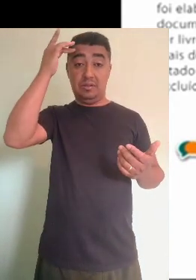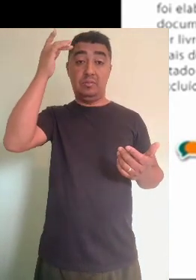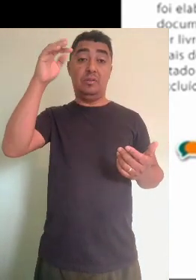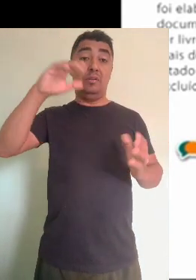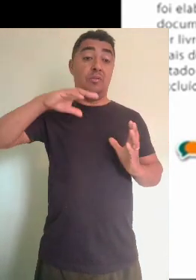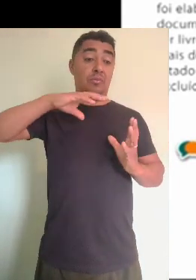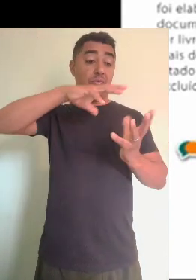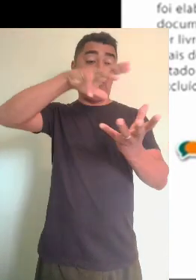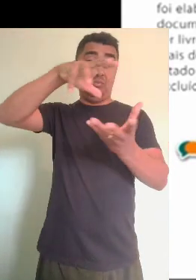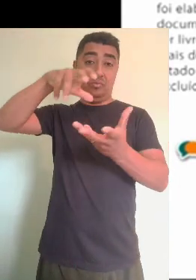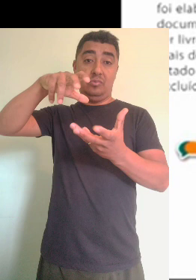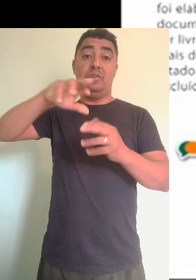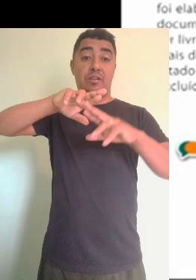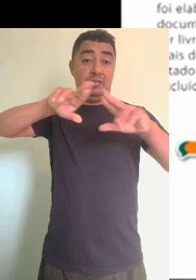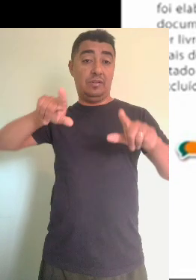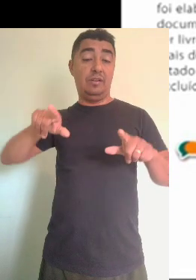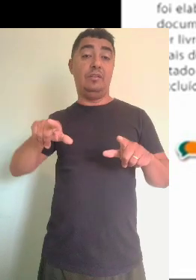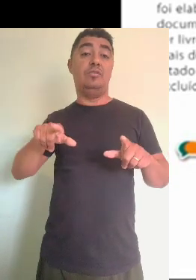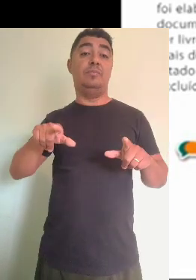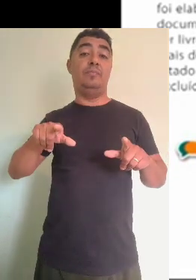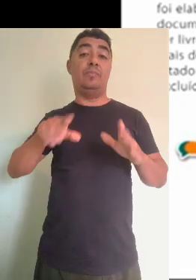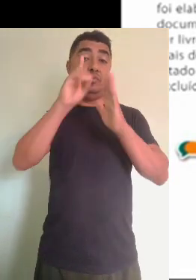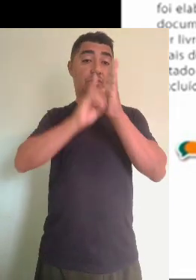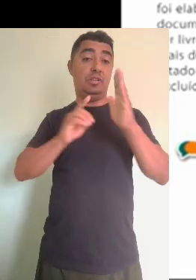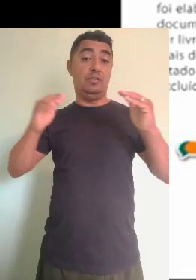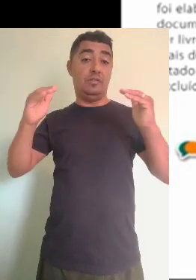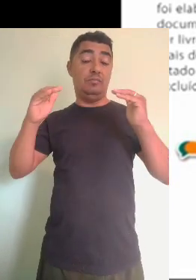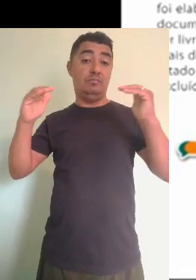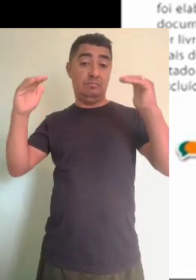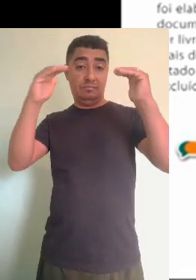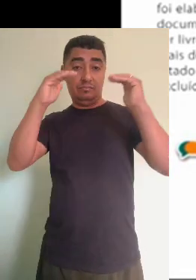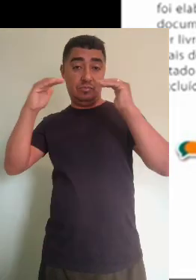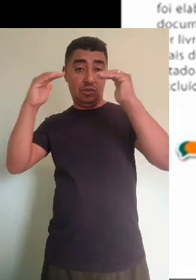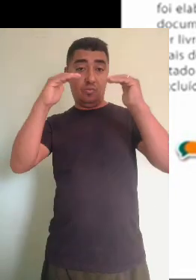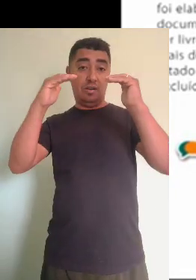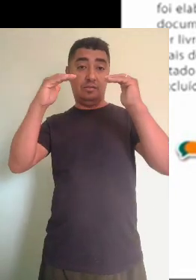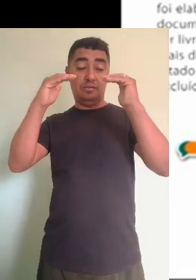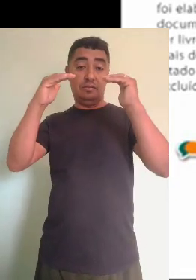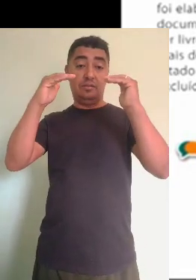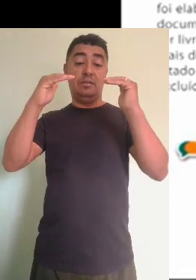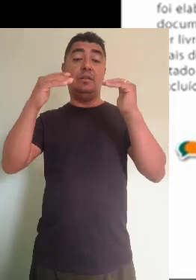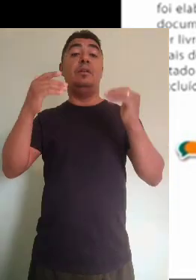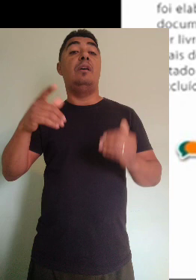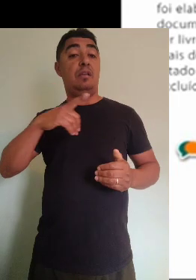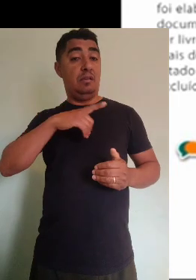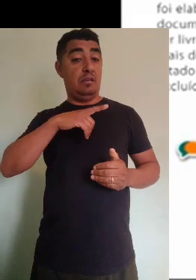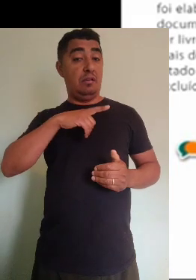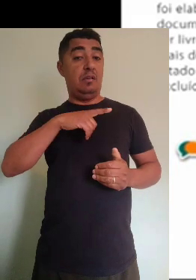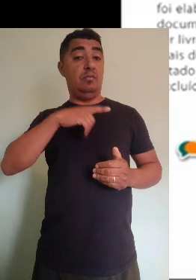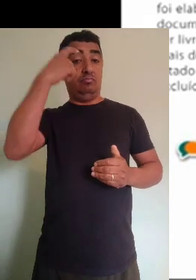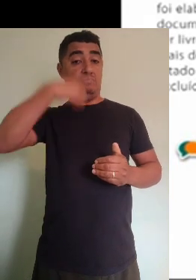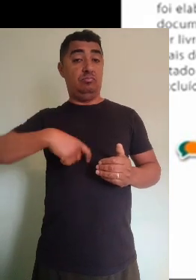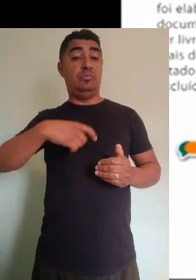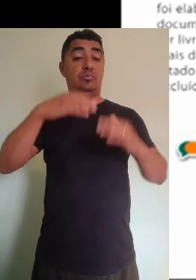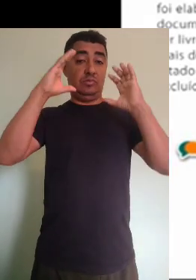importa quem eu sou, não importa o quanto dinheiro eu tenho guardado, né? Eu sou cidadão e eu tenho